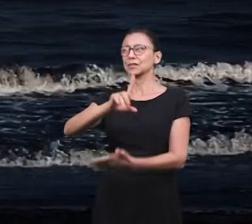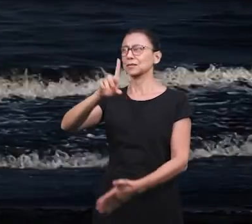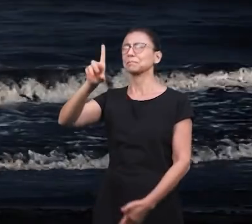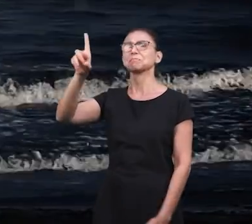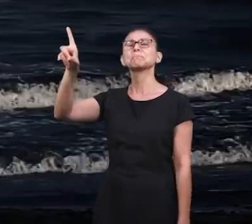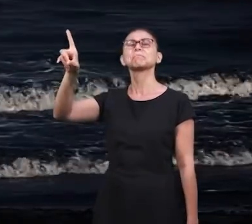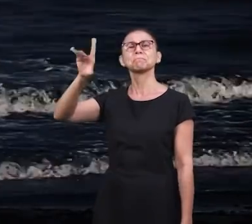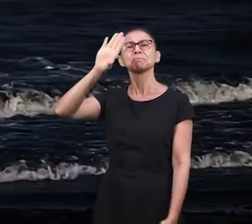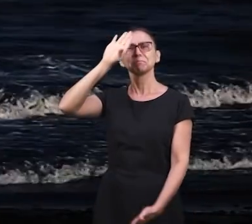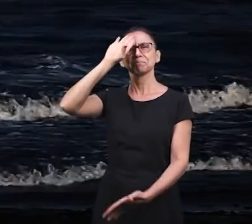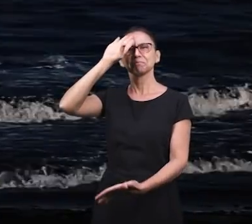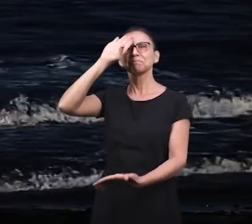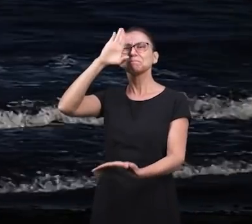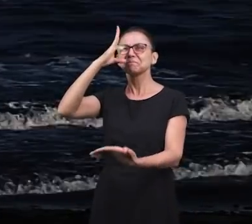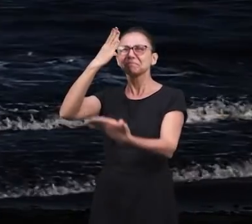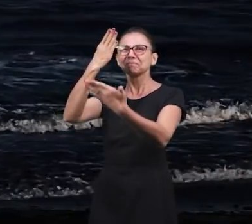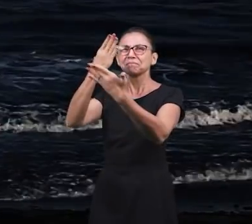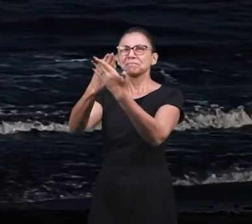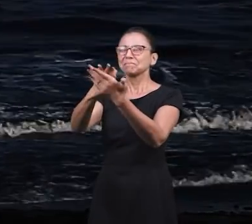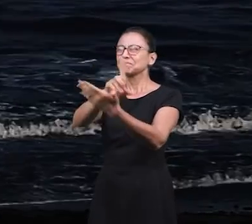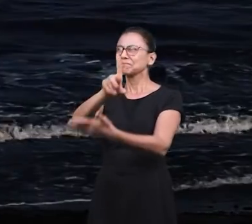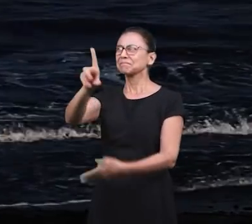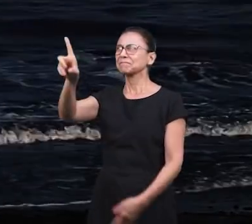em Deus, espera em